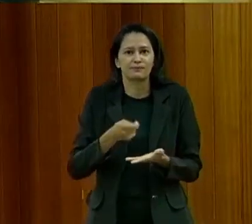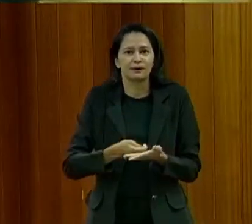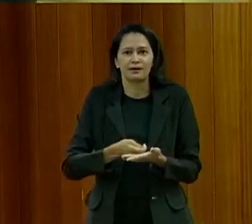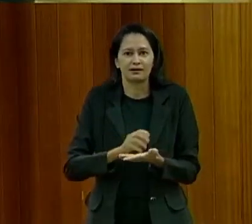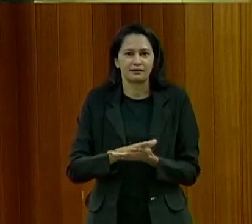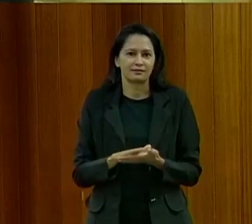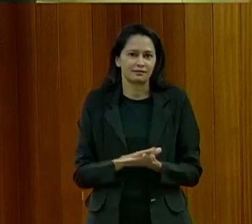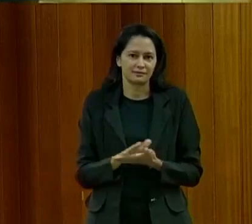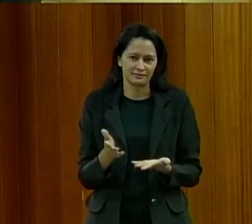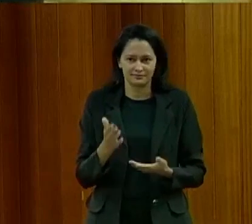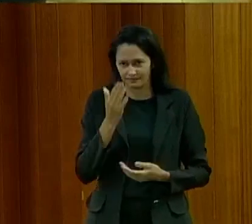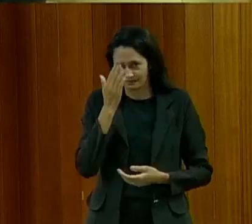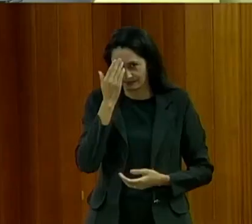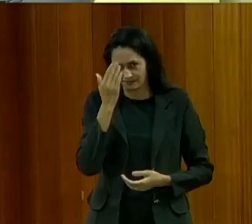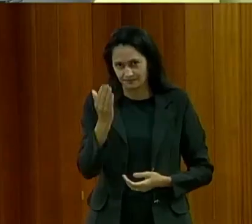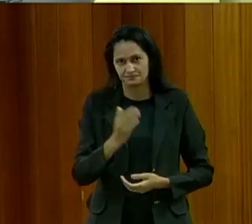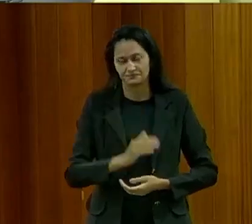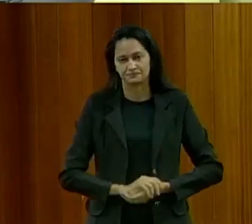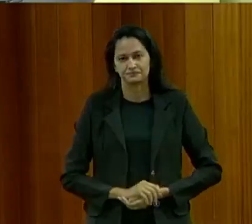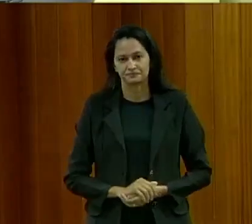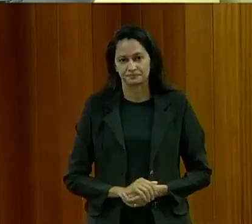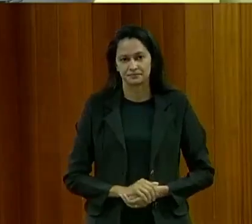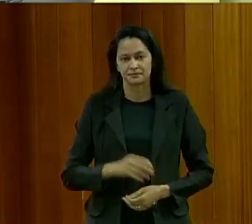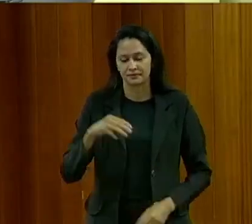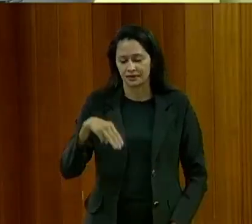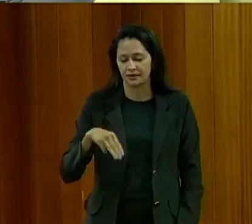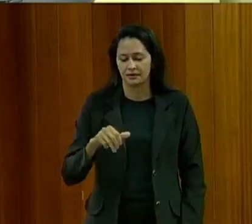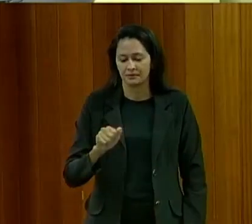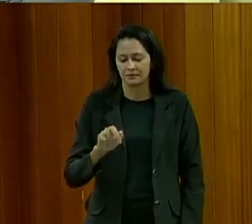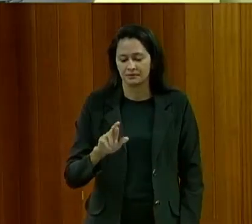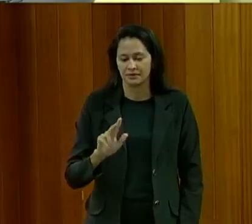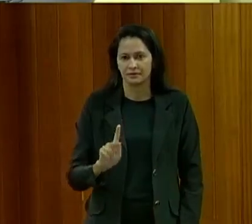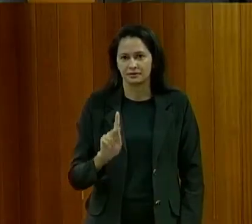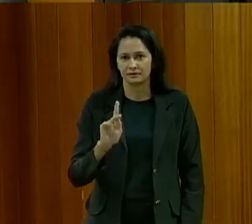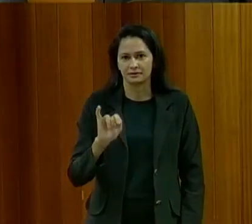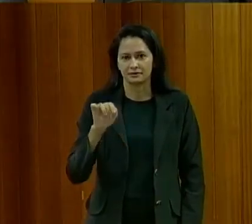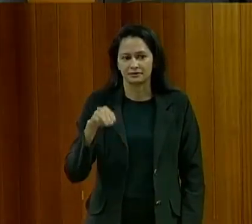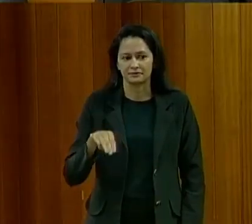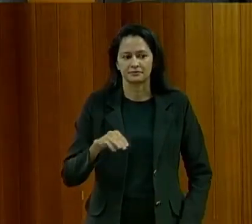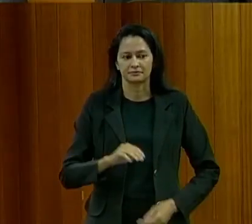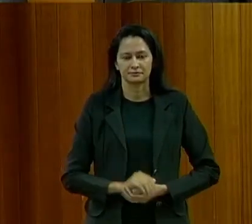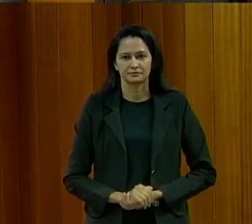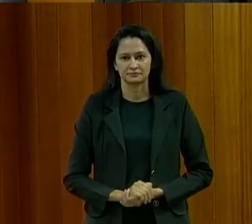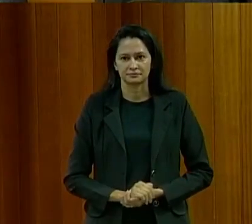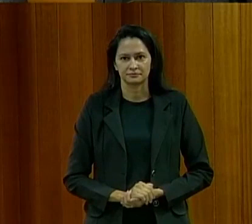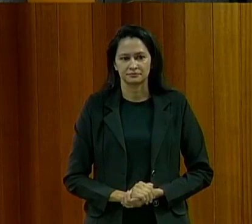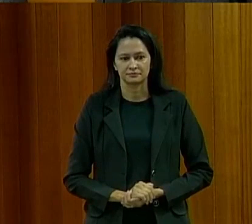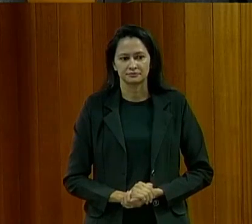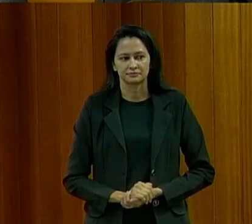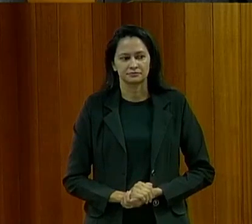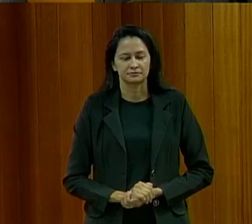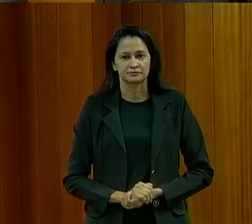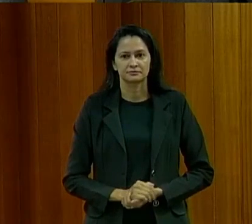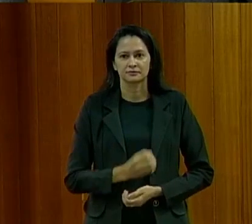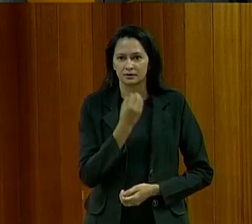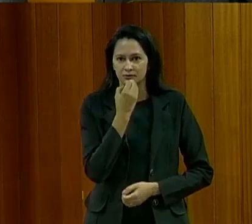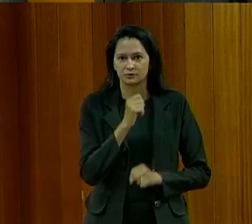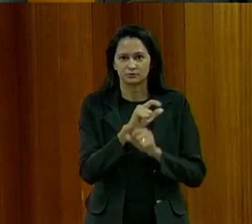Vereador Marquinhos Goiá, pela ordem. Bom dia, senhor presidente. Quero que conste a ata, a visita honrosa